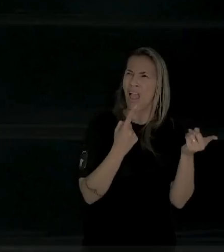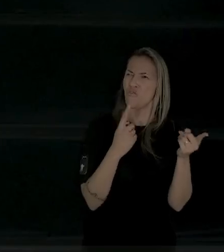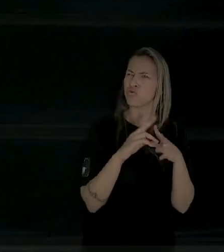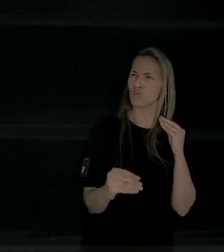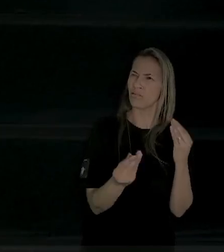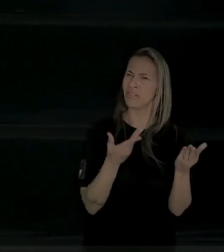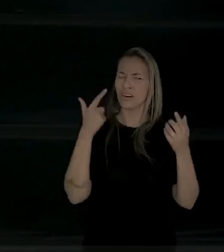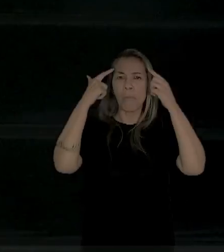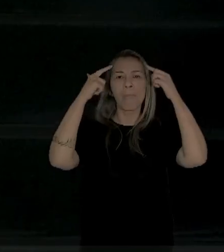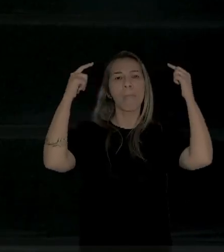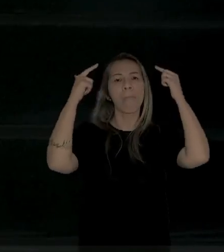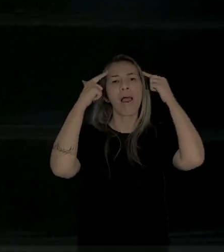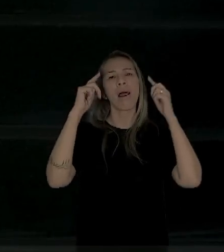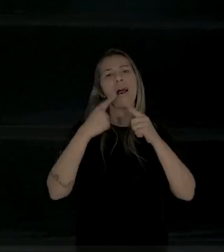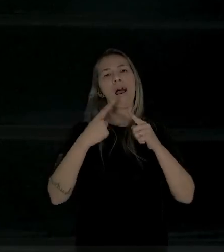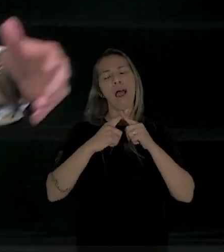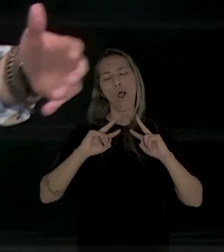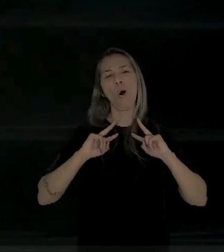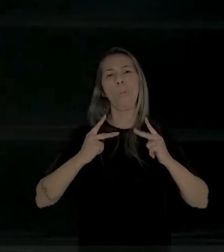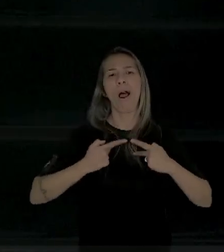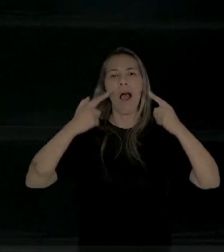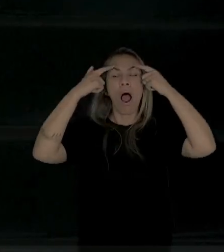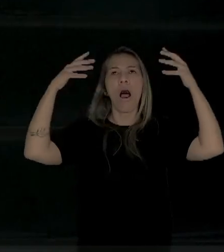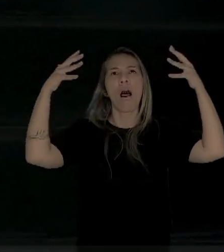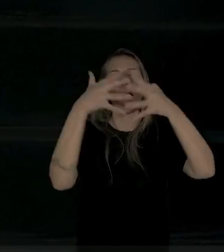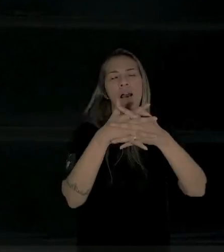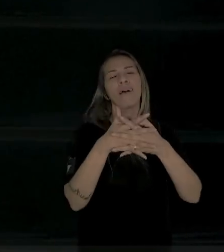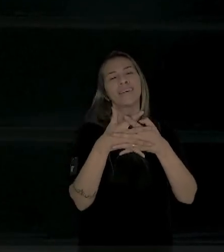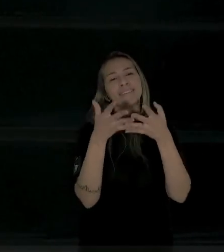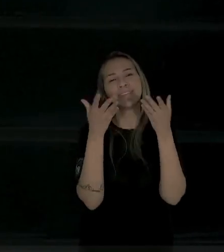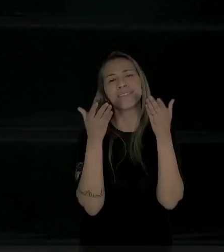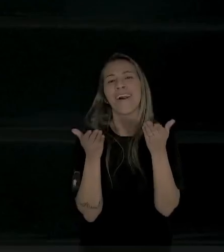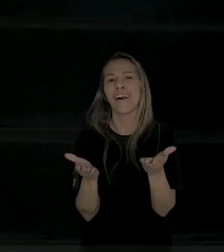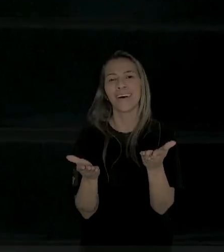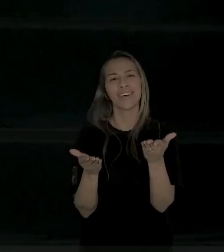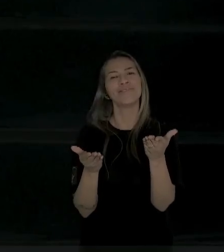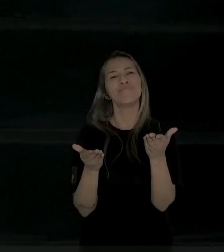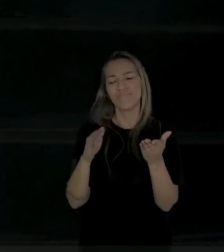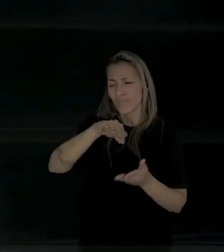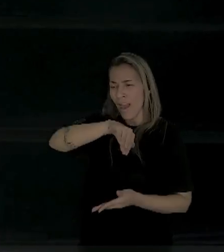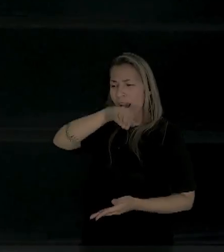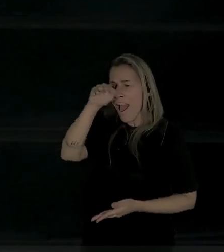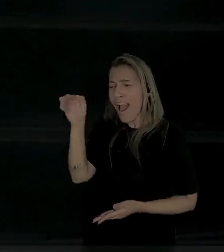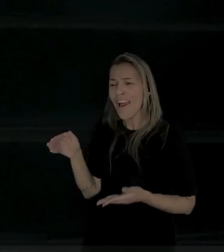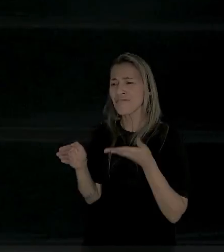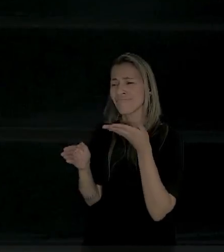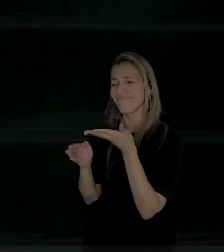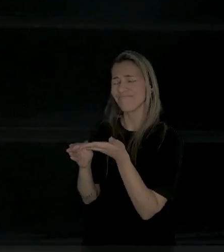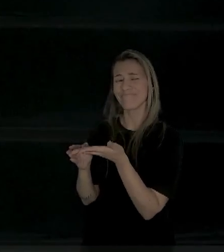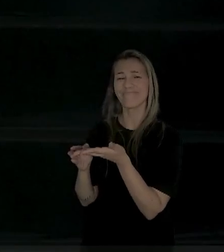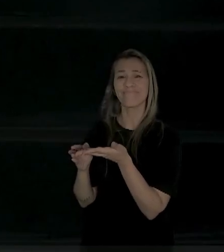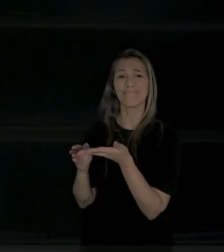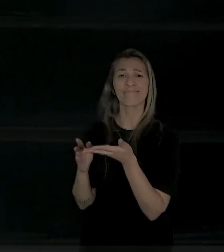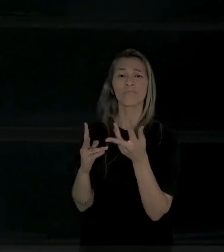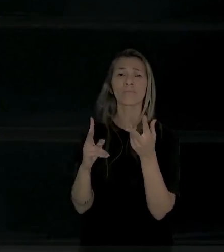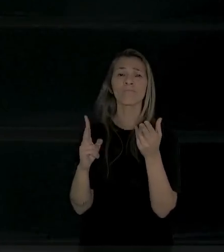confusão faz com a gente. E agora ele está na caverna. Tem cavernas que Deus permite na nossa